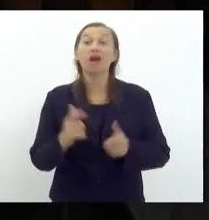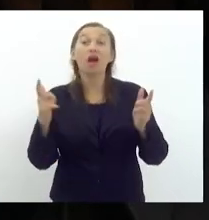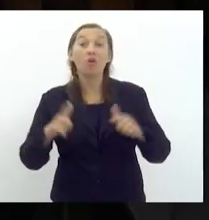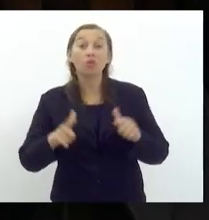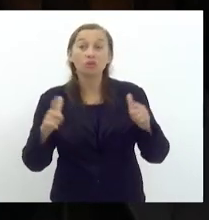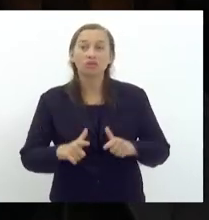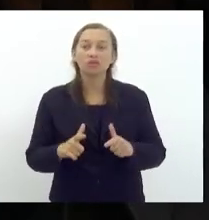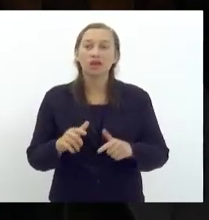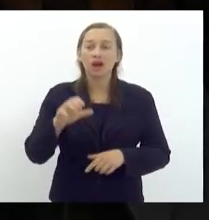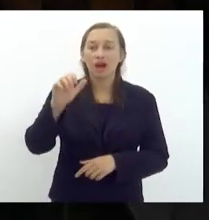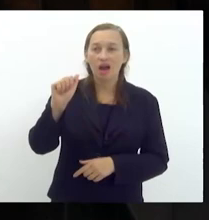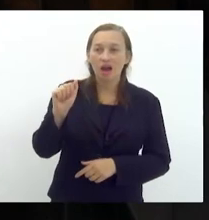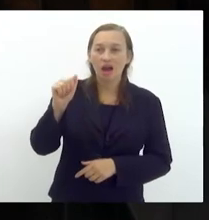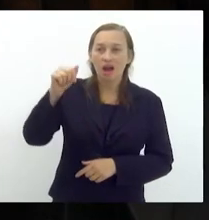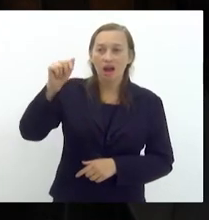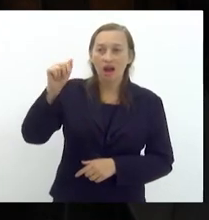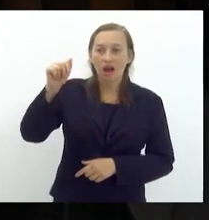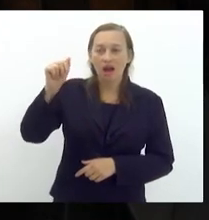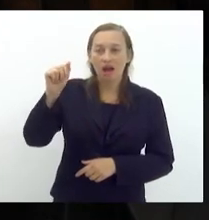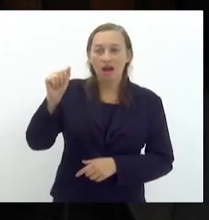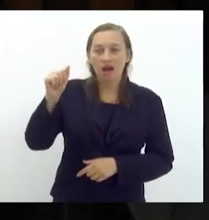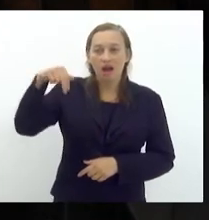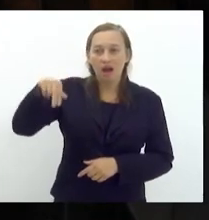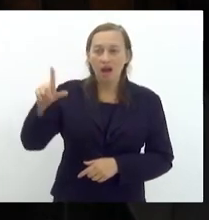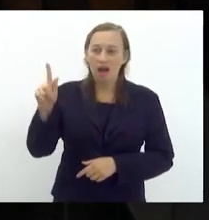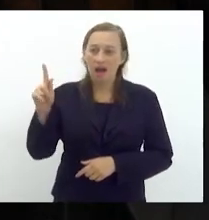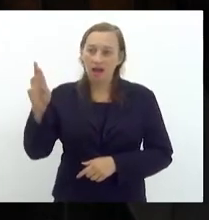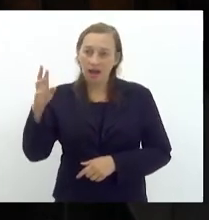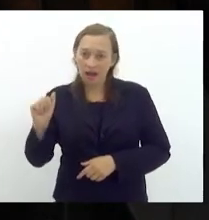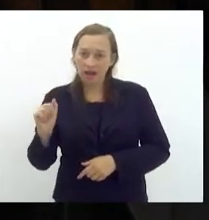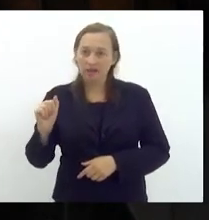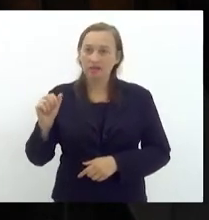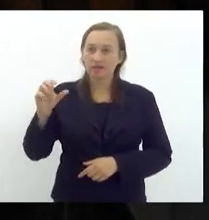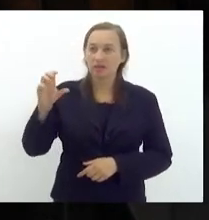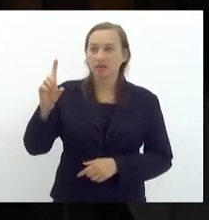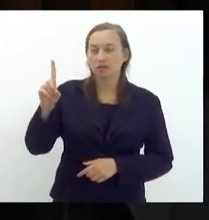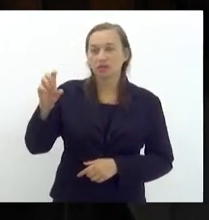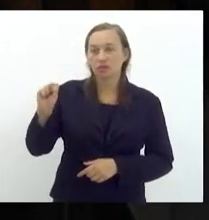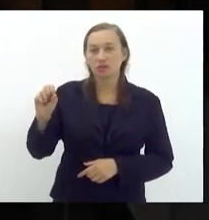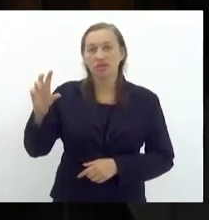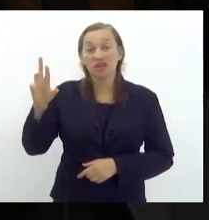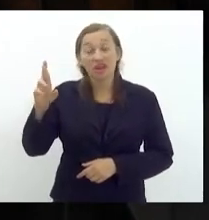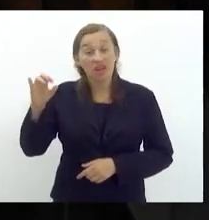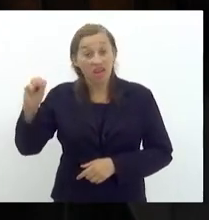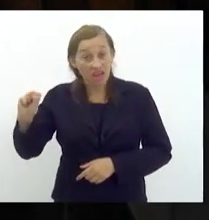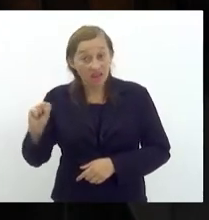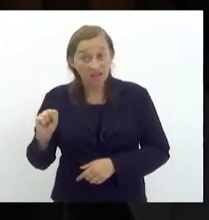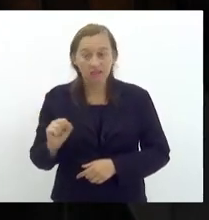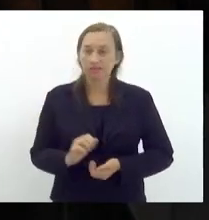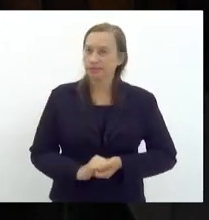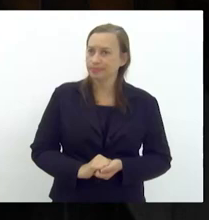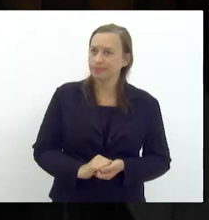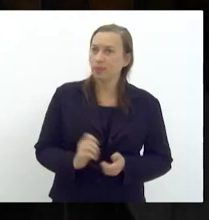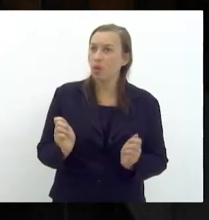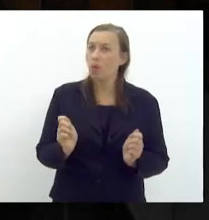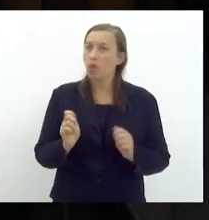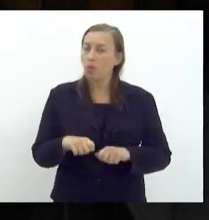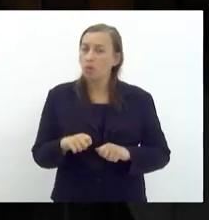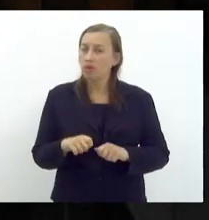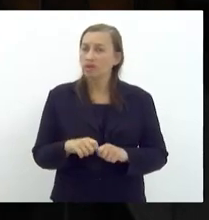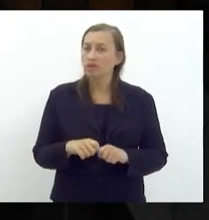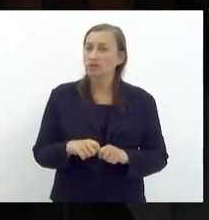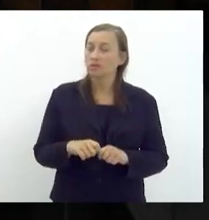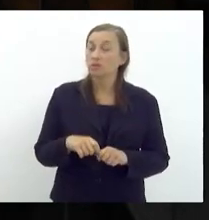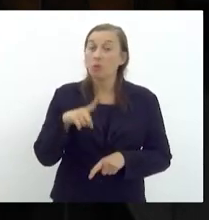de Angra do Reis e limite seria uma compensação pelo